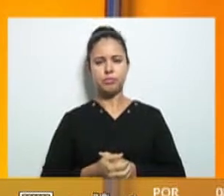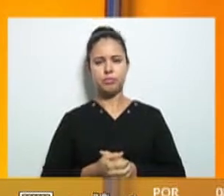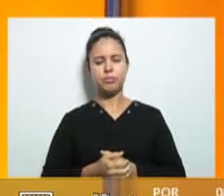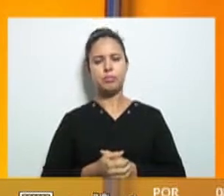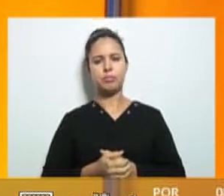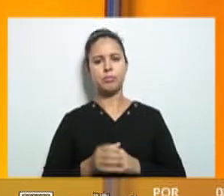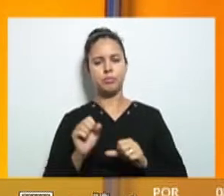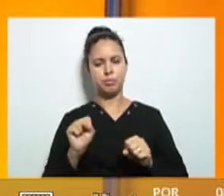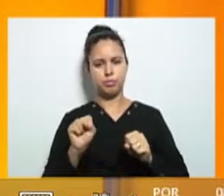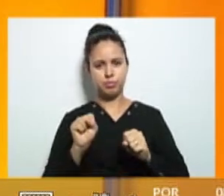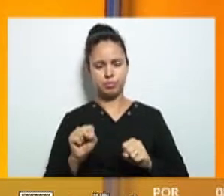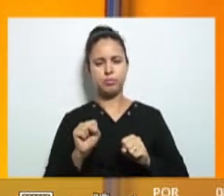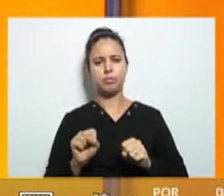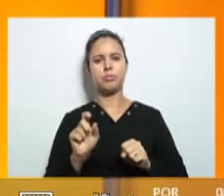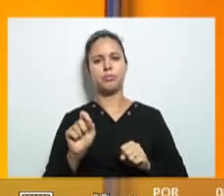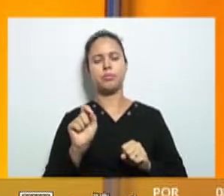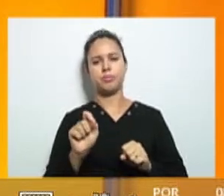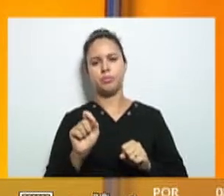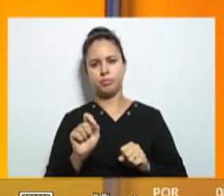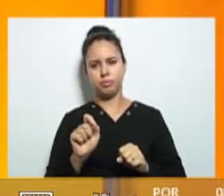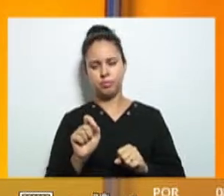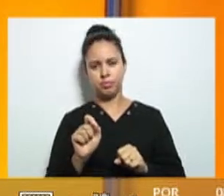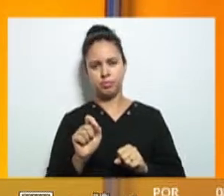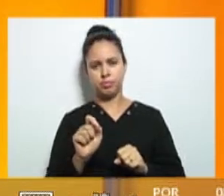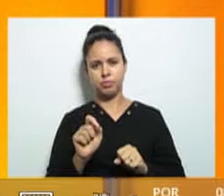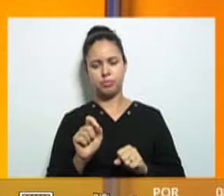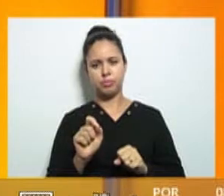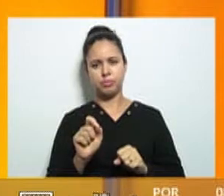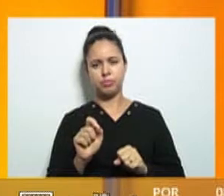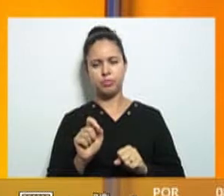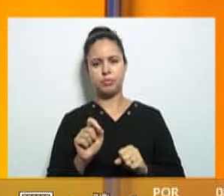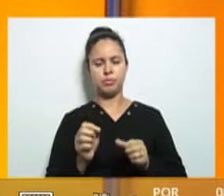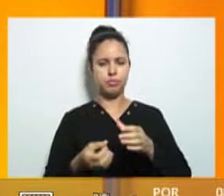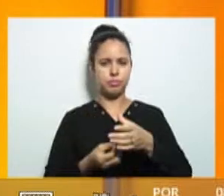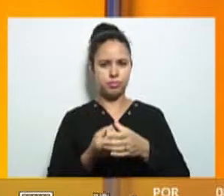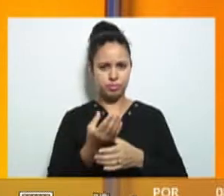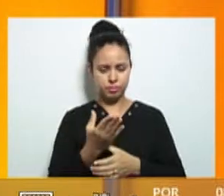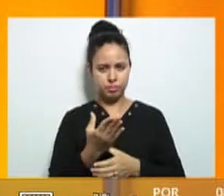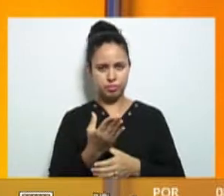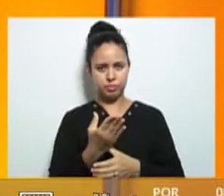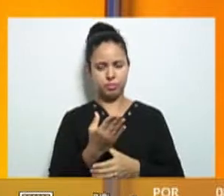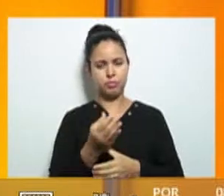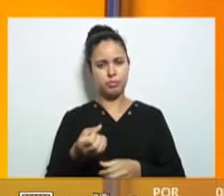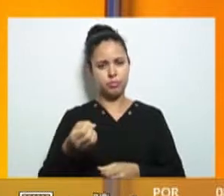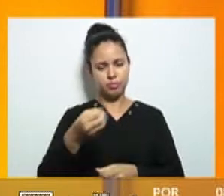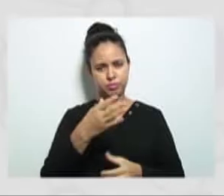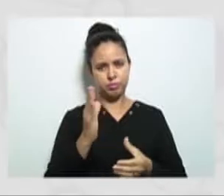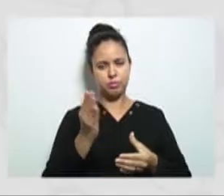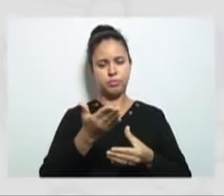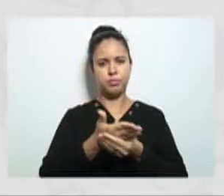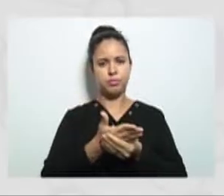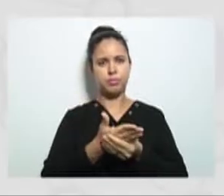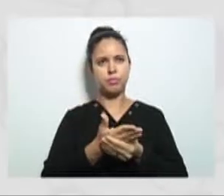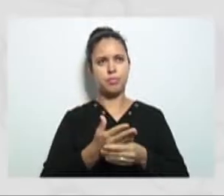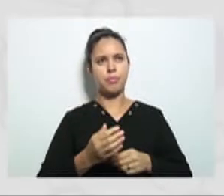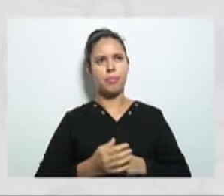para poder tá criando essa nossa pasta, tá bom, gente?